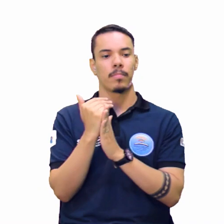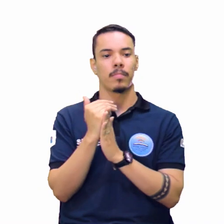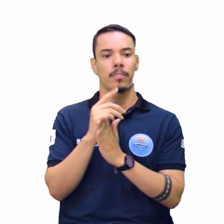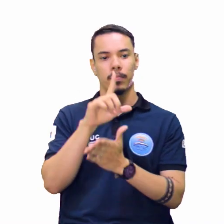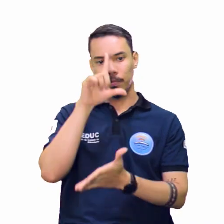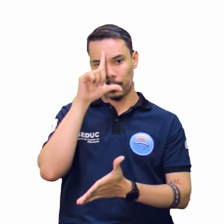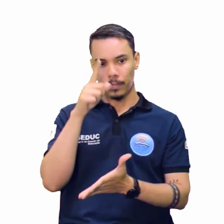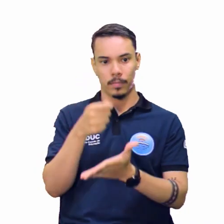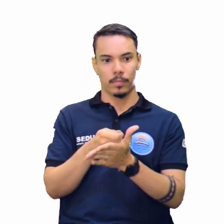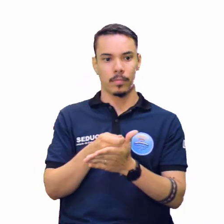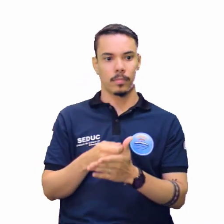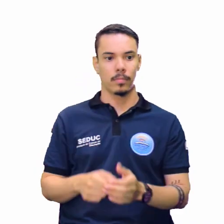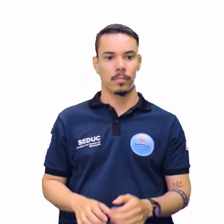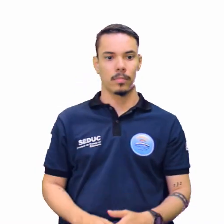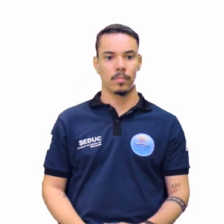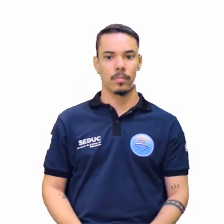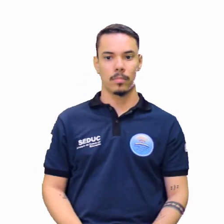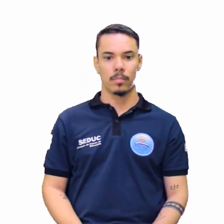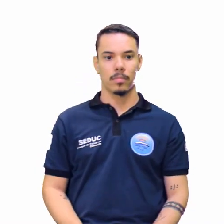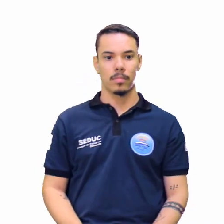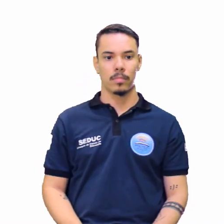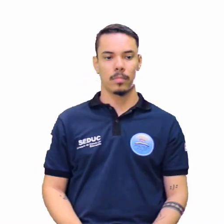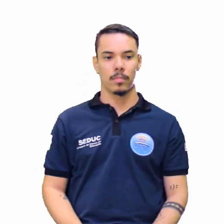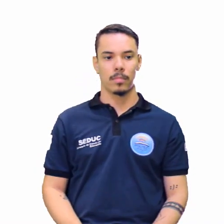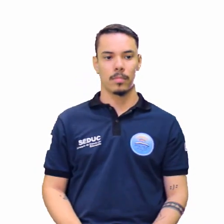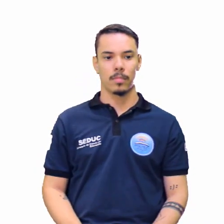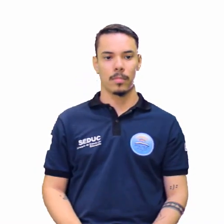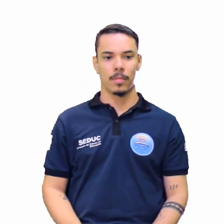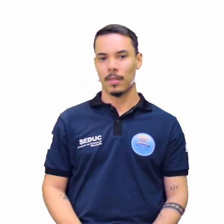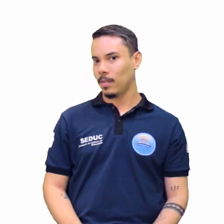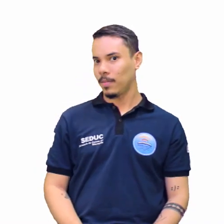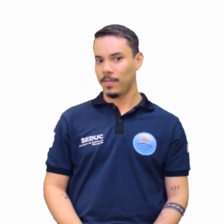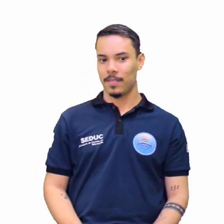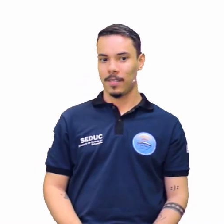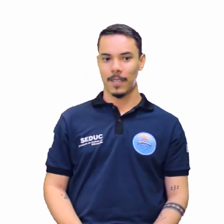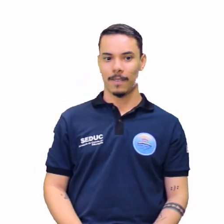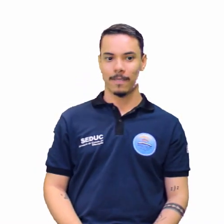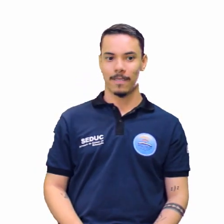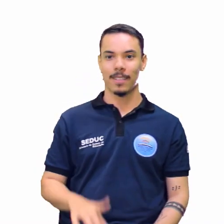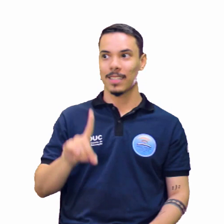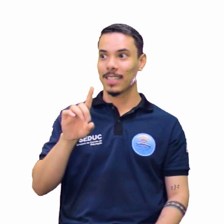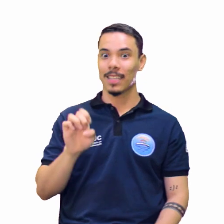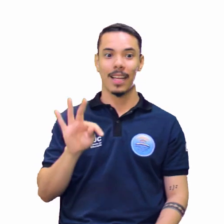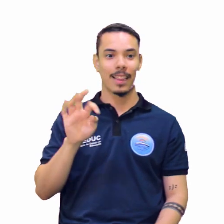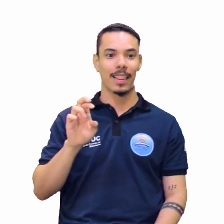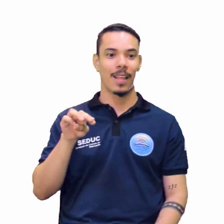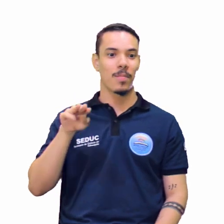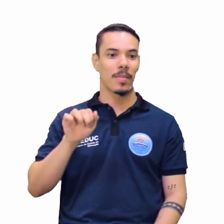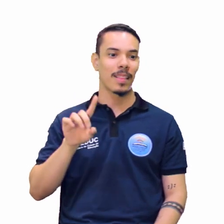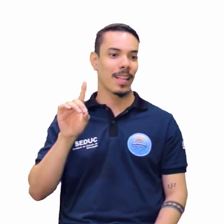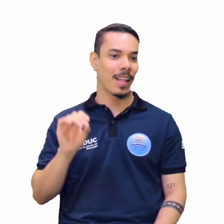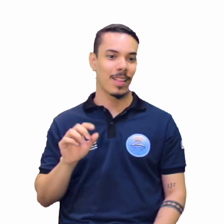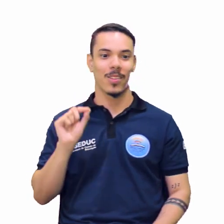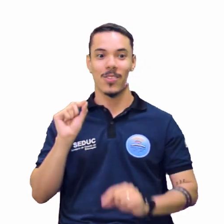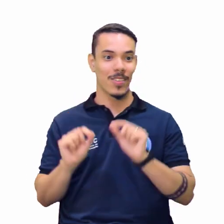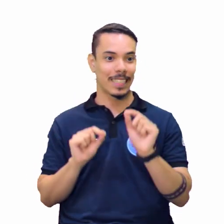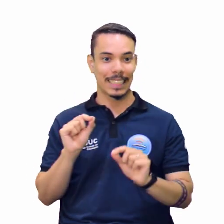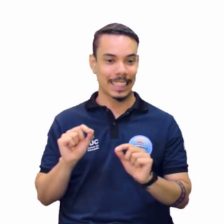um determinado determinado determinado o que errada que que é isso